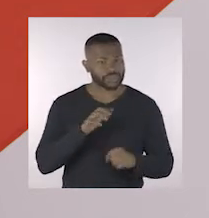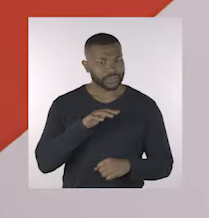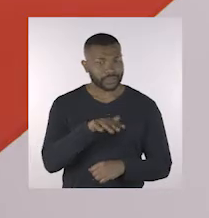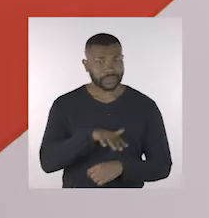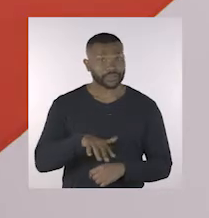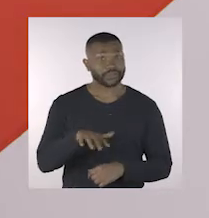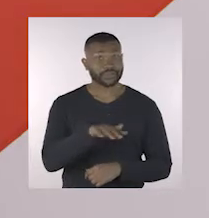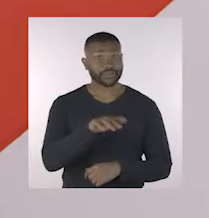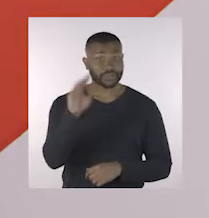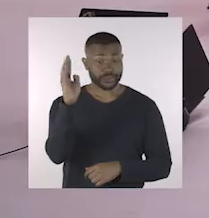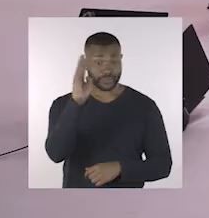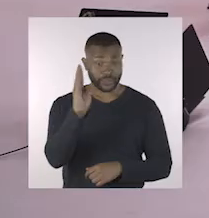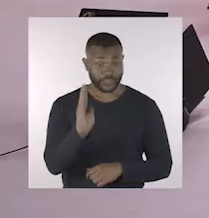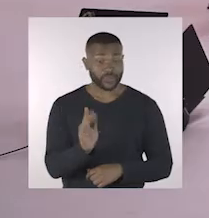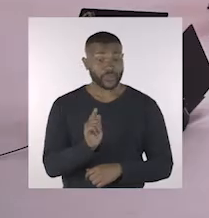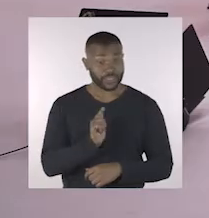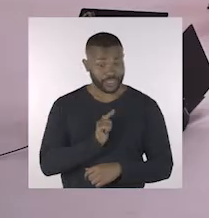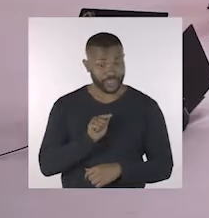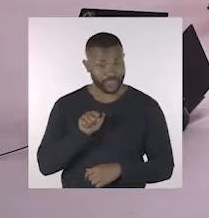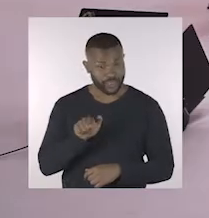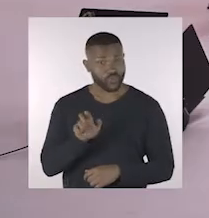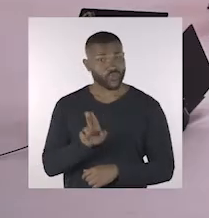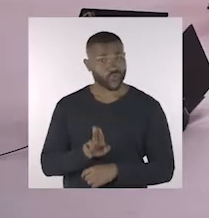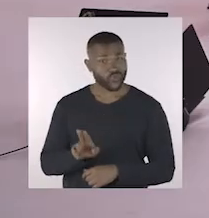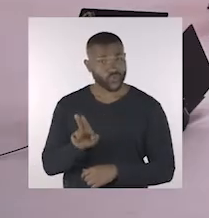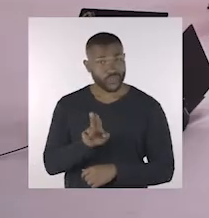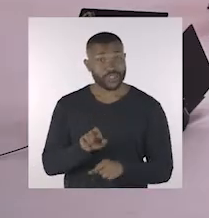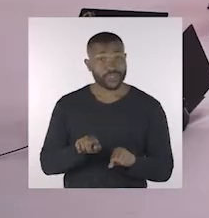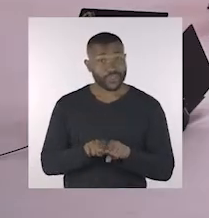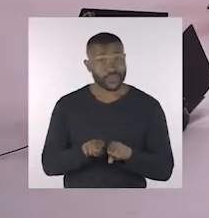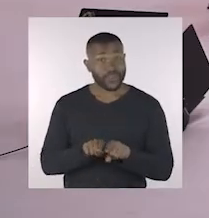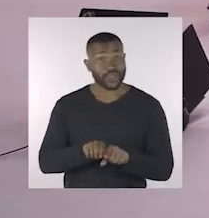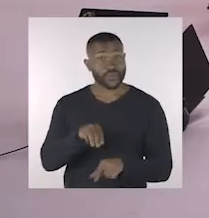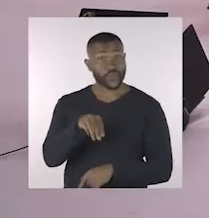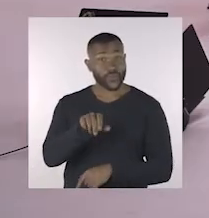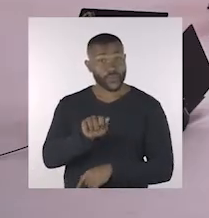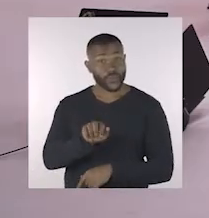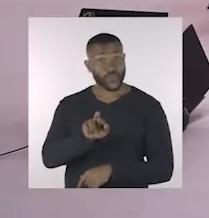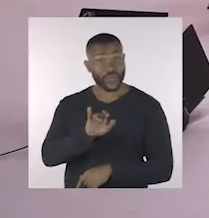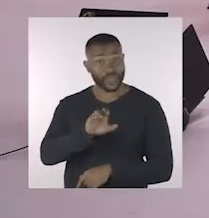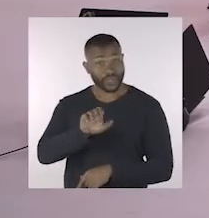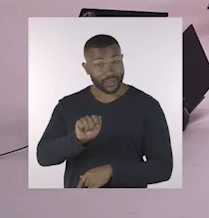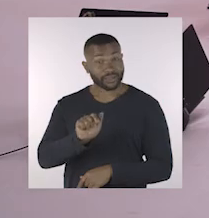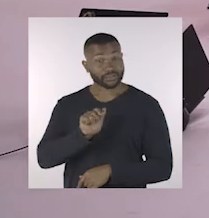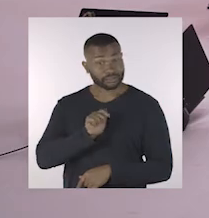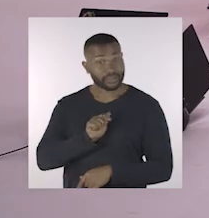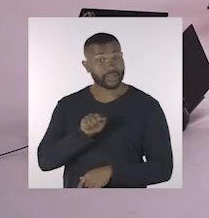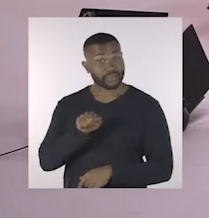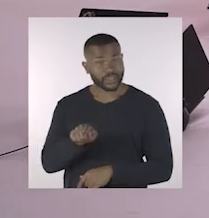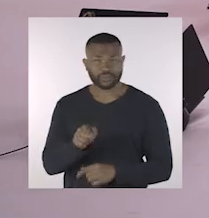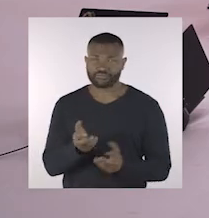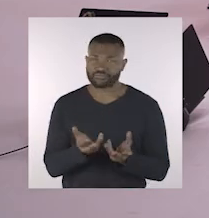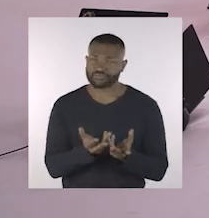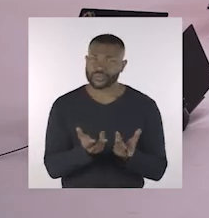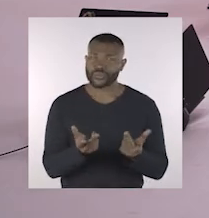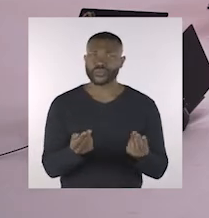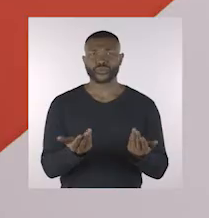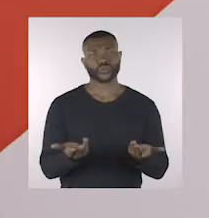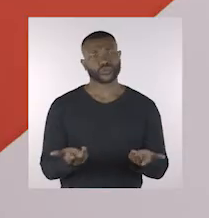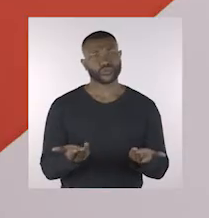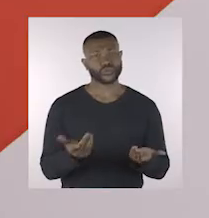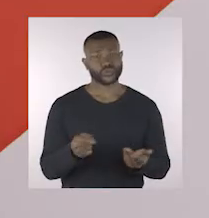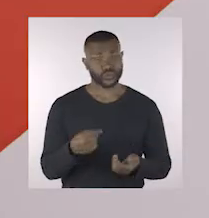várias cidades no Brasil que que tenha se esse mecanismo ao próprio Maricá que o ano estação do PT bastante